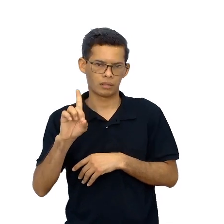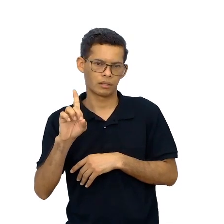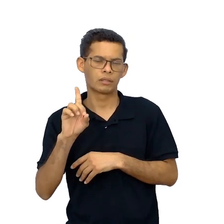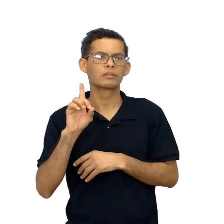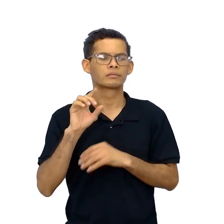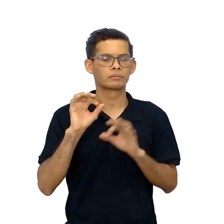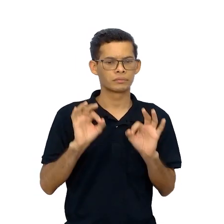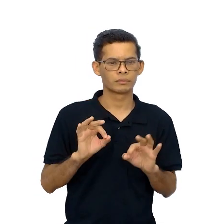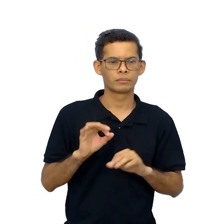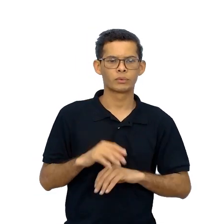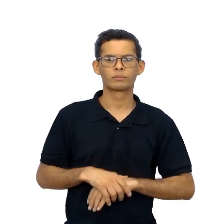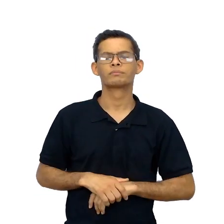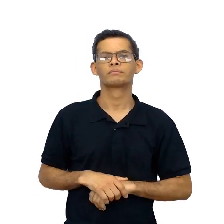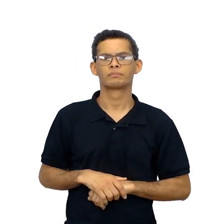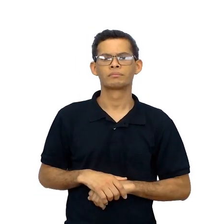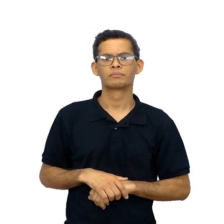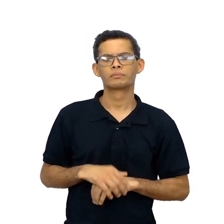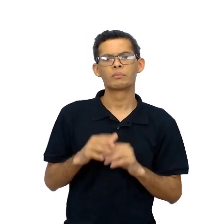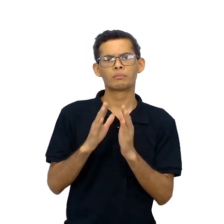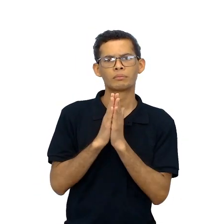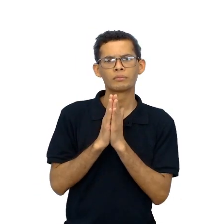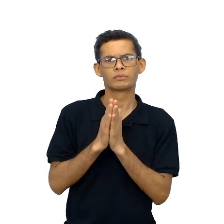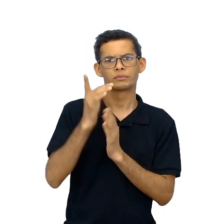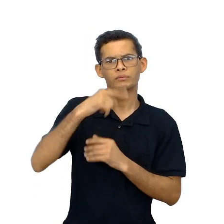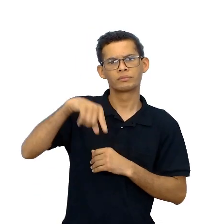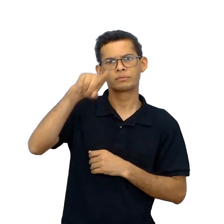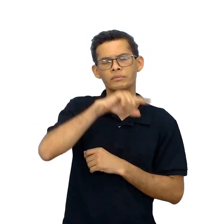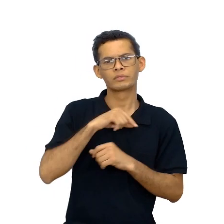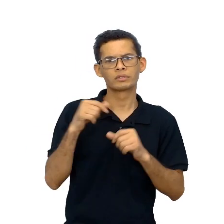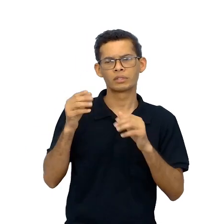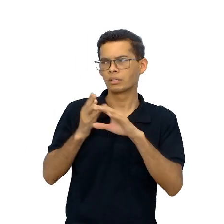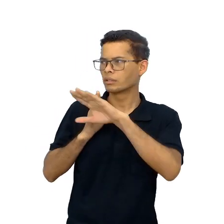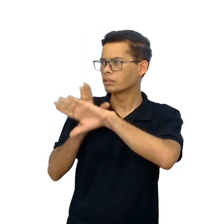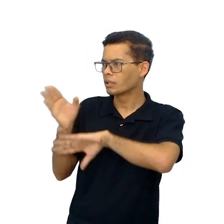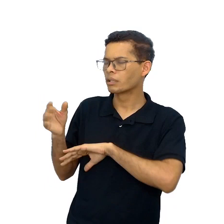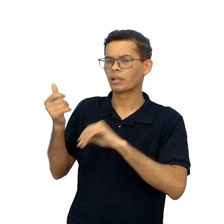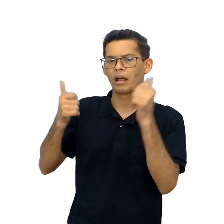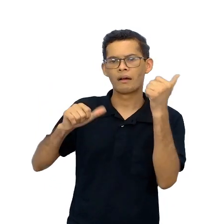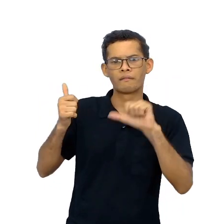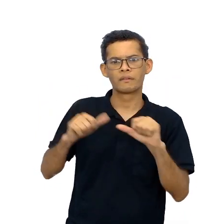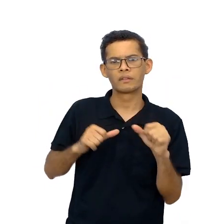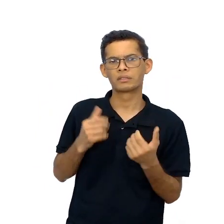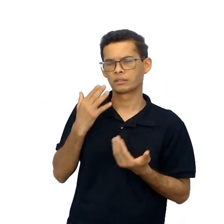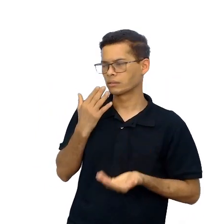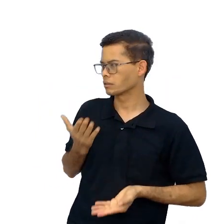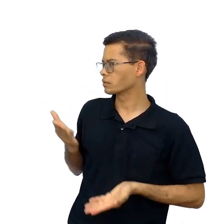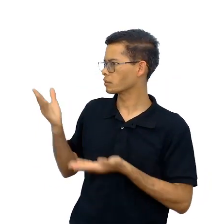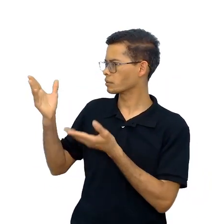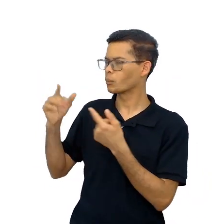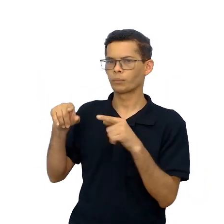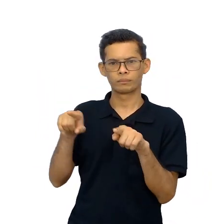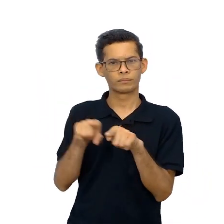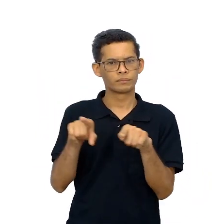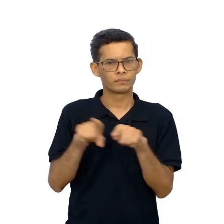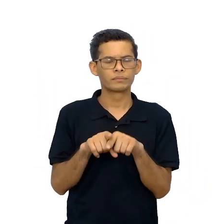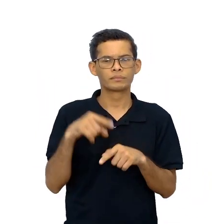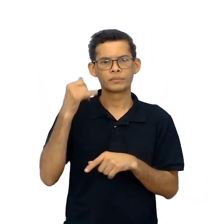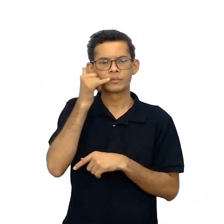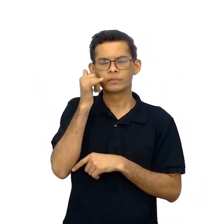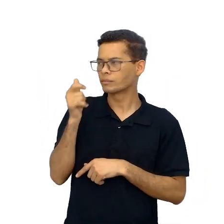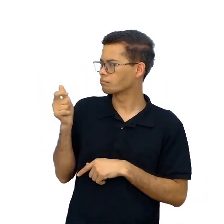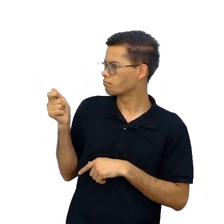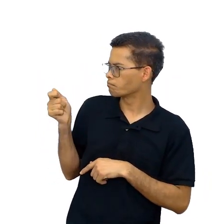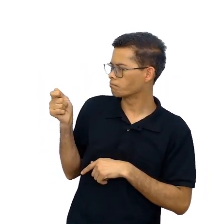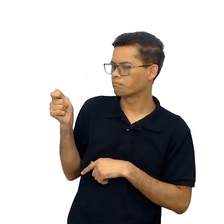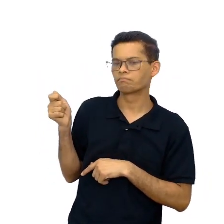planejamento. Deixem, por gentileza, a avaliação de vocês, apontem o celular para o